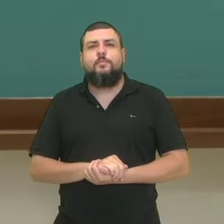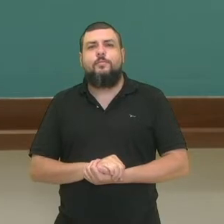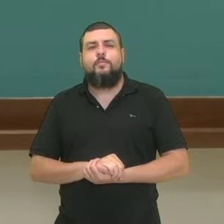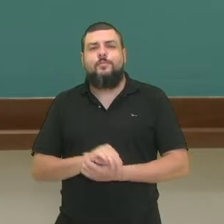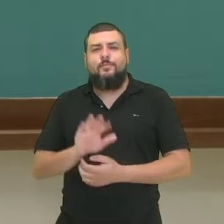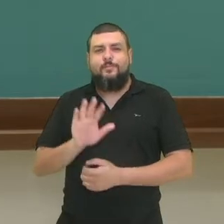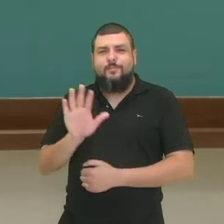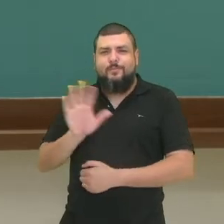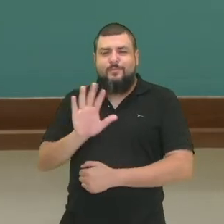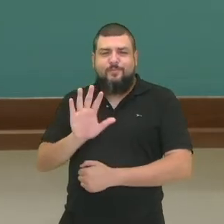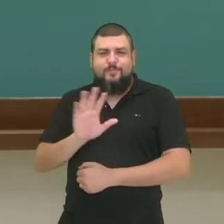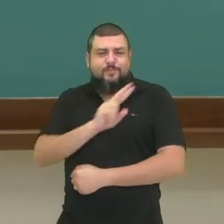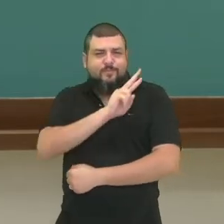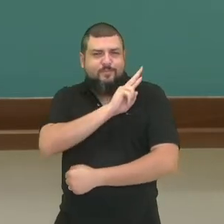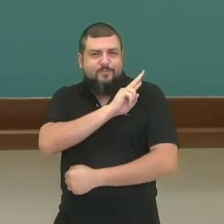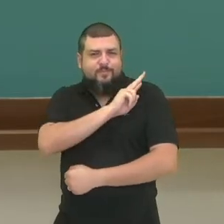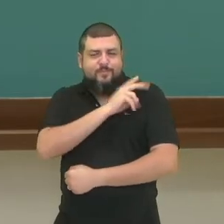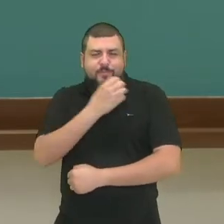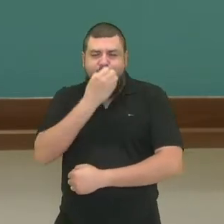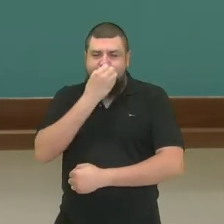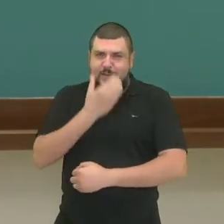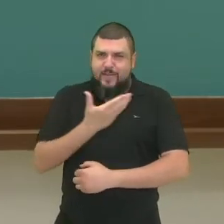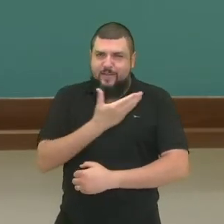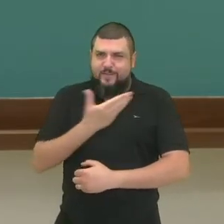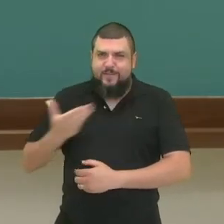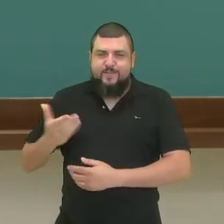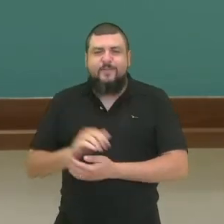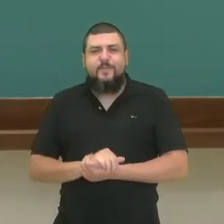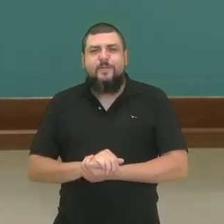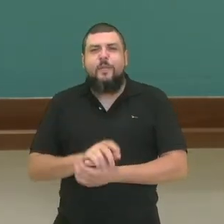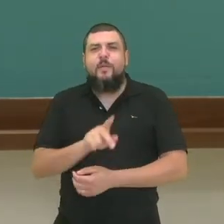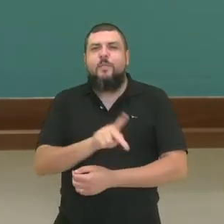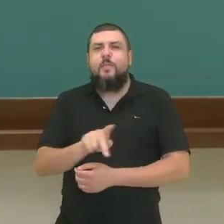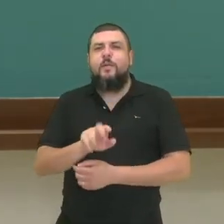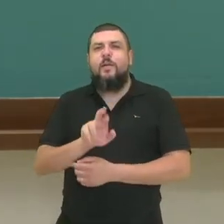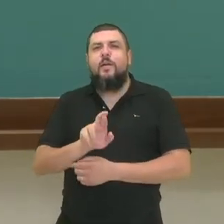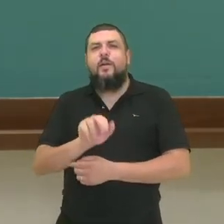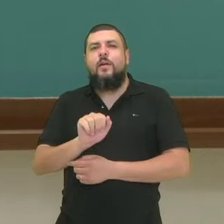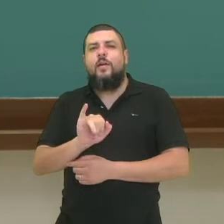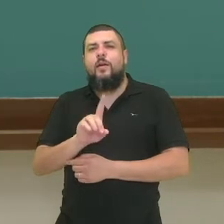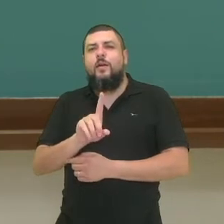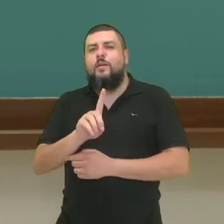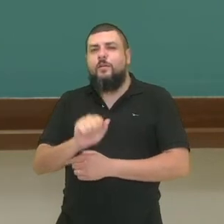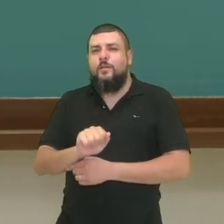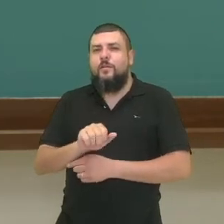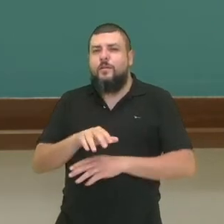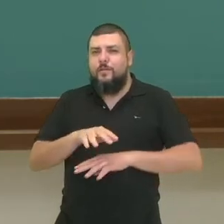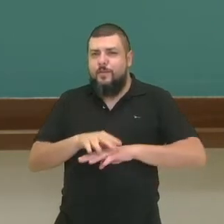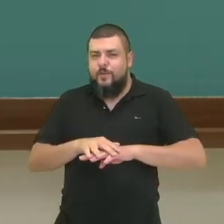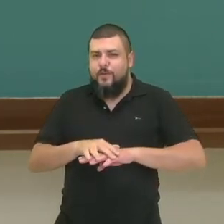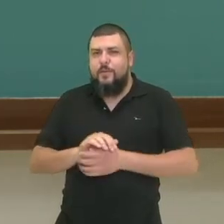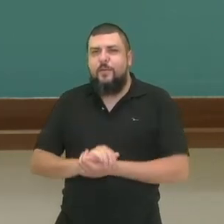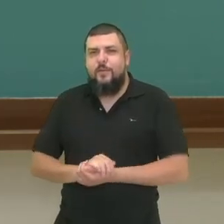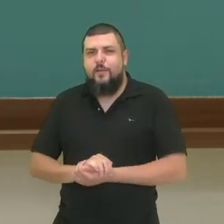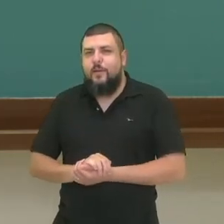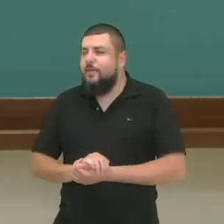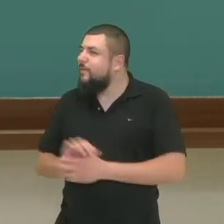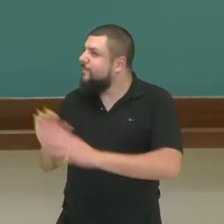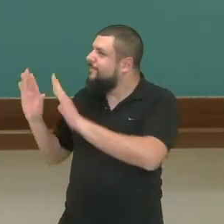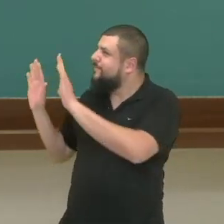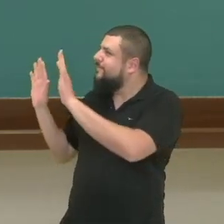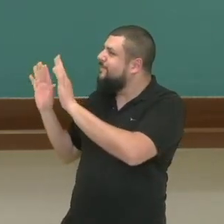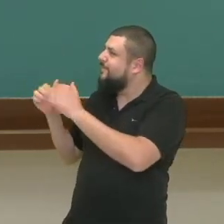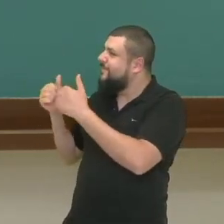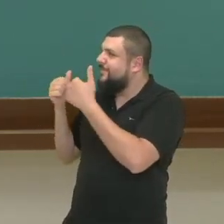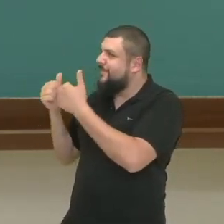Olá, estudantes da segunda série, tudo bem com vocês? Eu sou a professora Railda, de Matemática. Estamos aqui com o nosso amigo Paulo, que vai